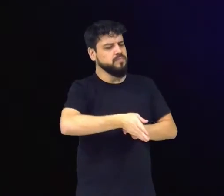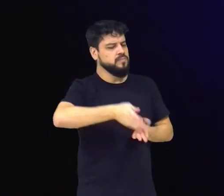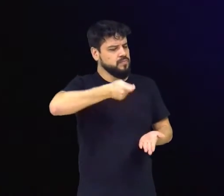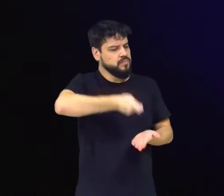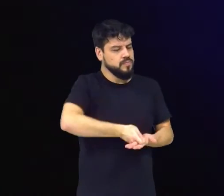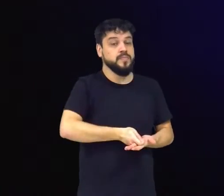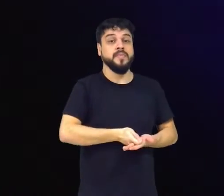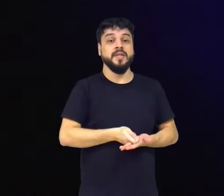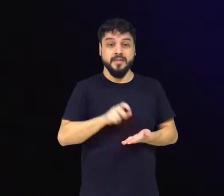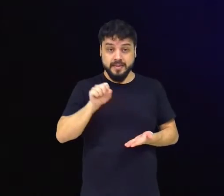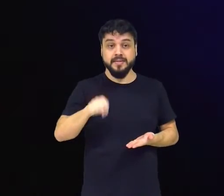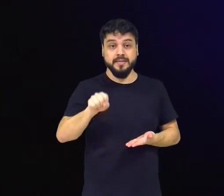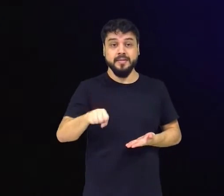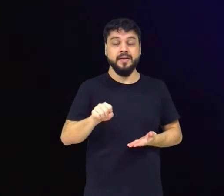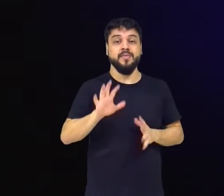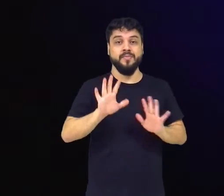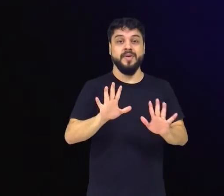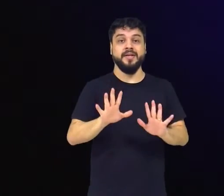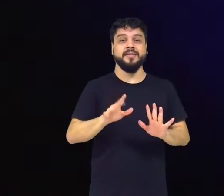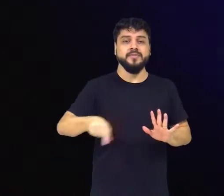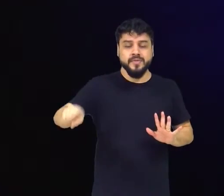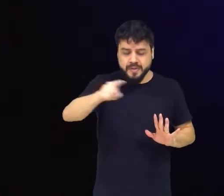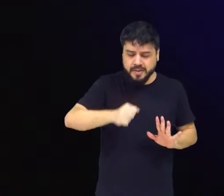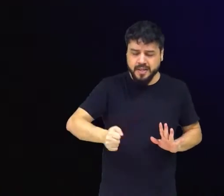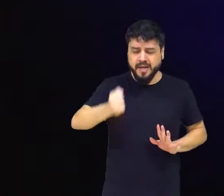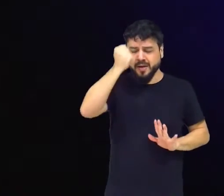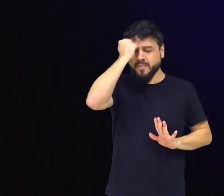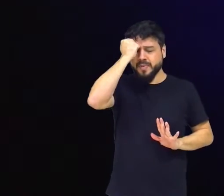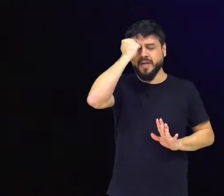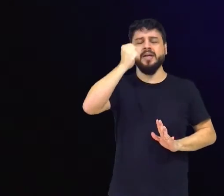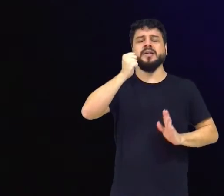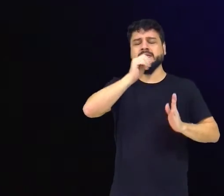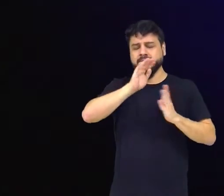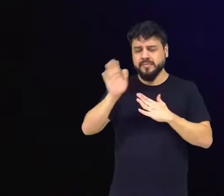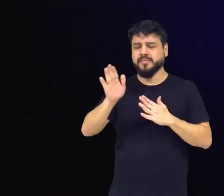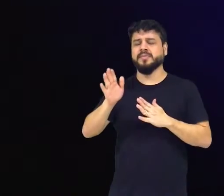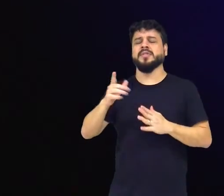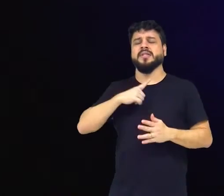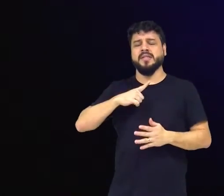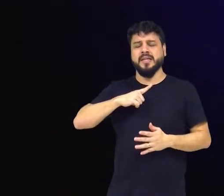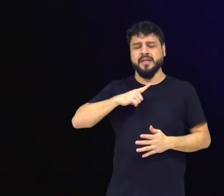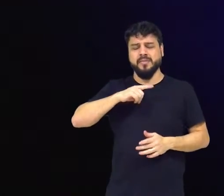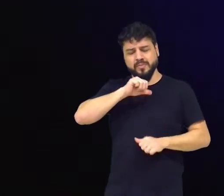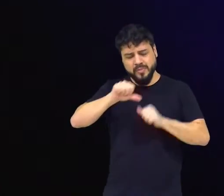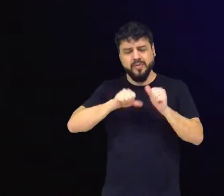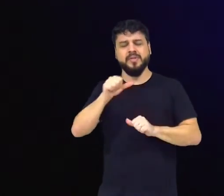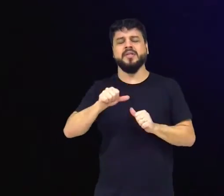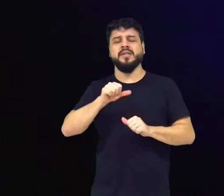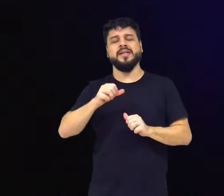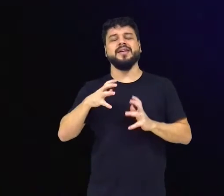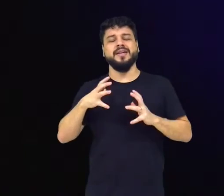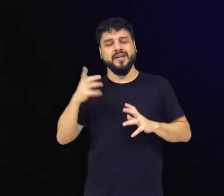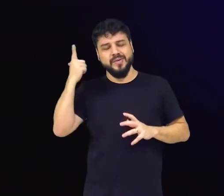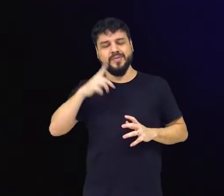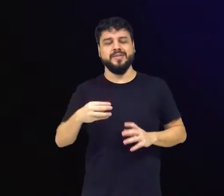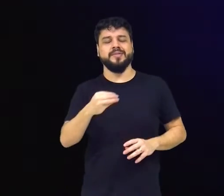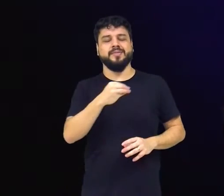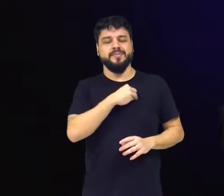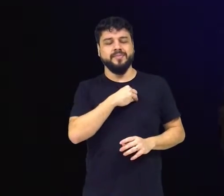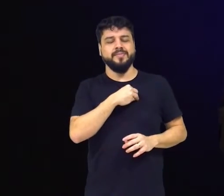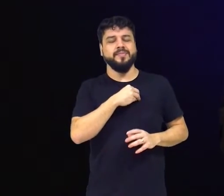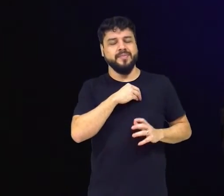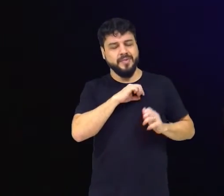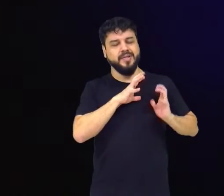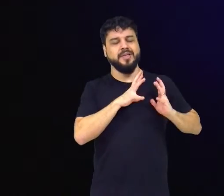teus pecados a Jesus, e o Senhor cessará a sua fúria, perdoará os teus pecados e sarará a tua casa. Segunda Crônicas